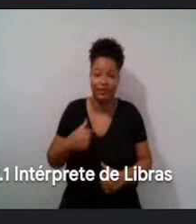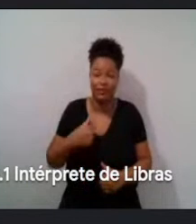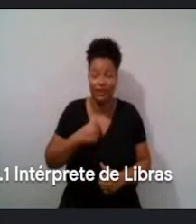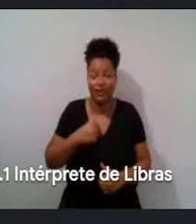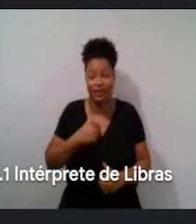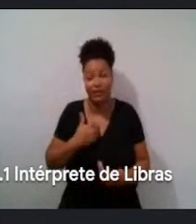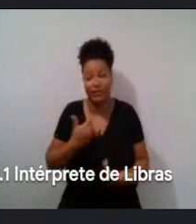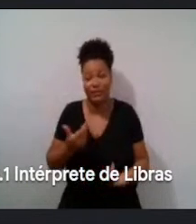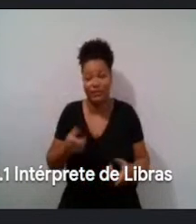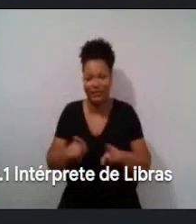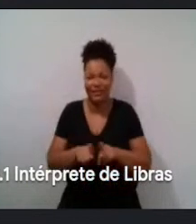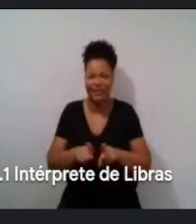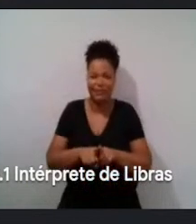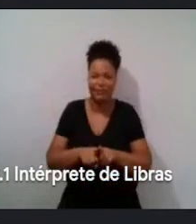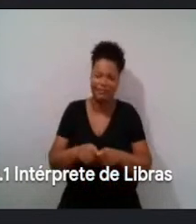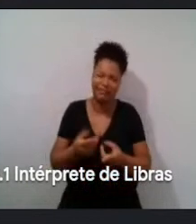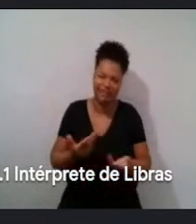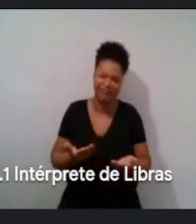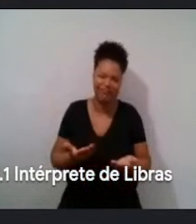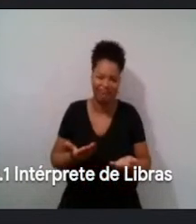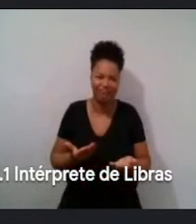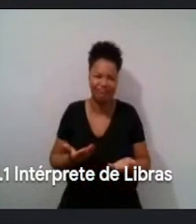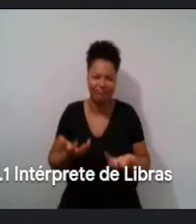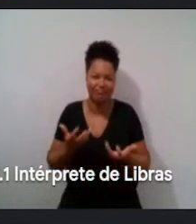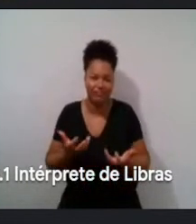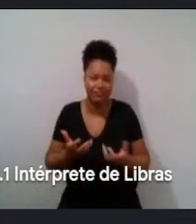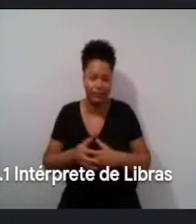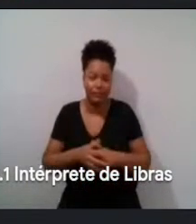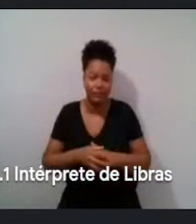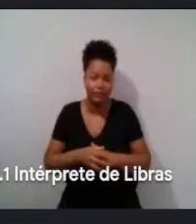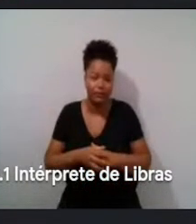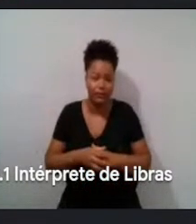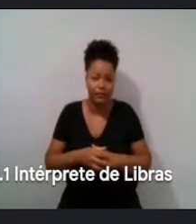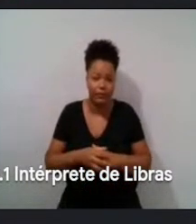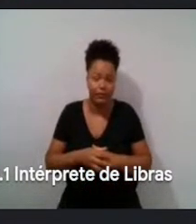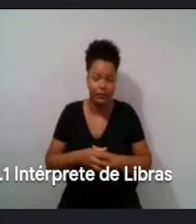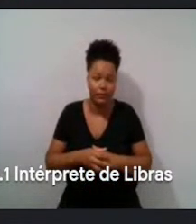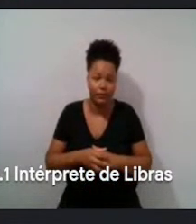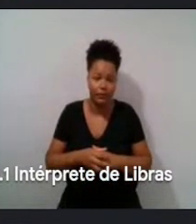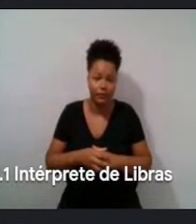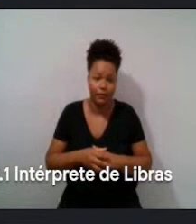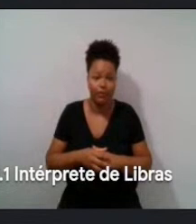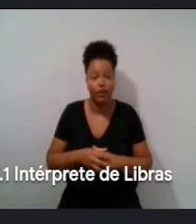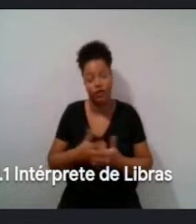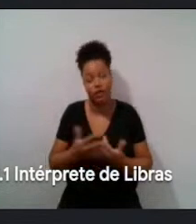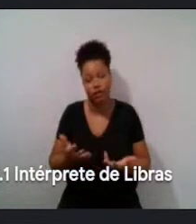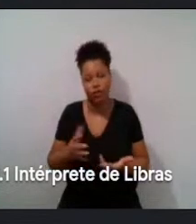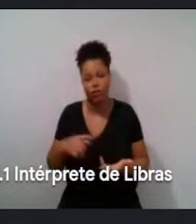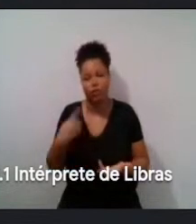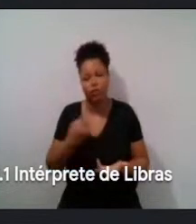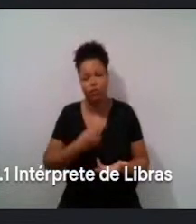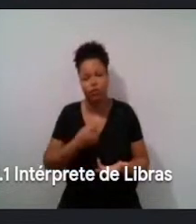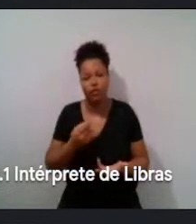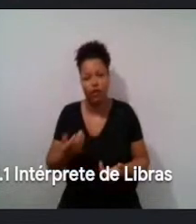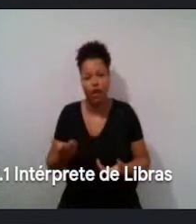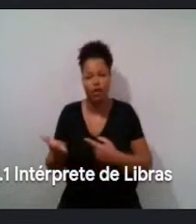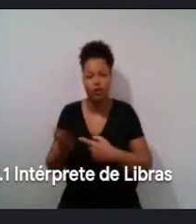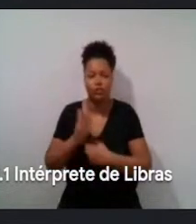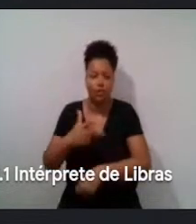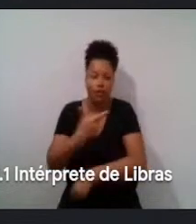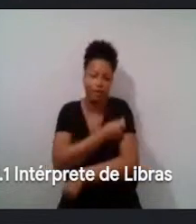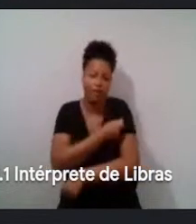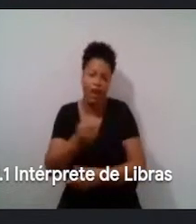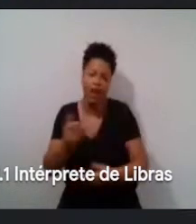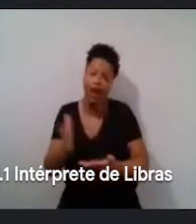endosso também. Dizem que a nova cepa ela é a vacina, né? Uns dizem assim, outros dizem que não,